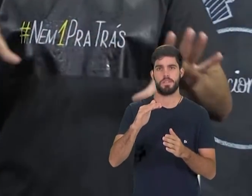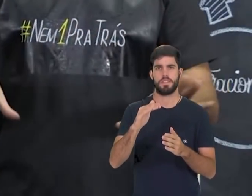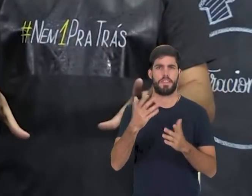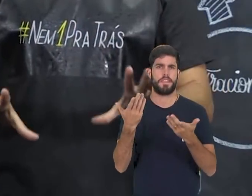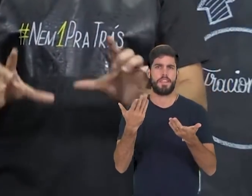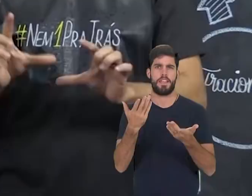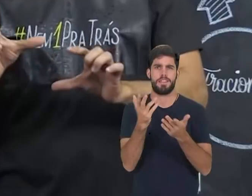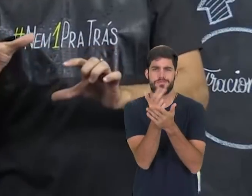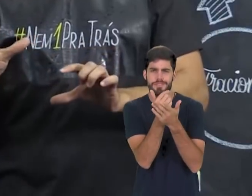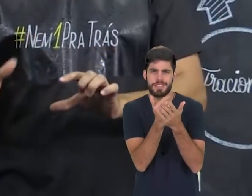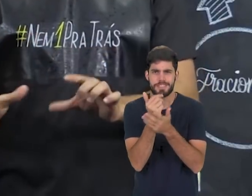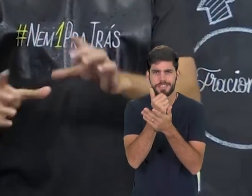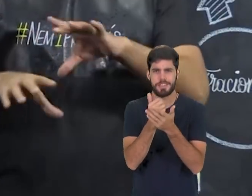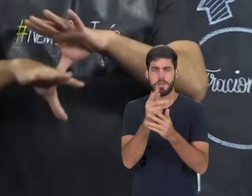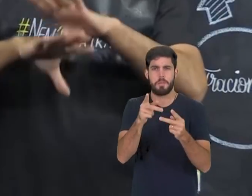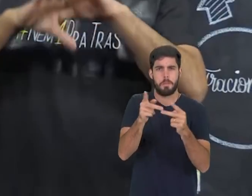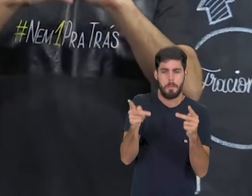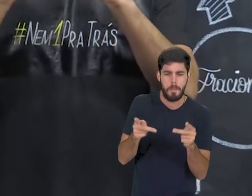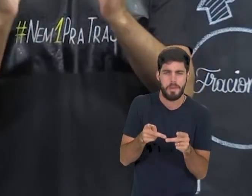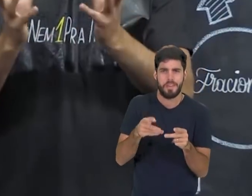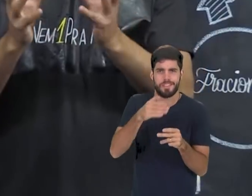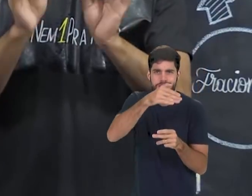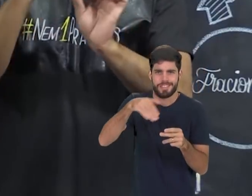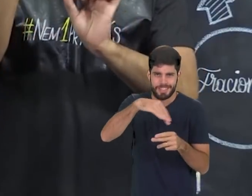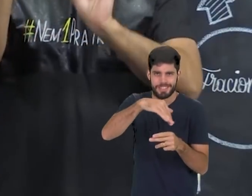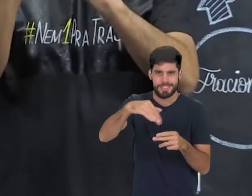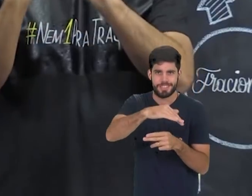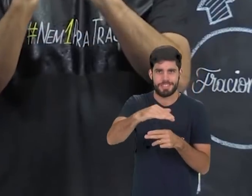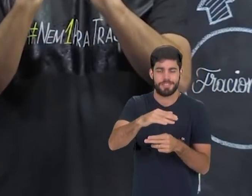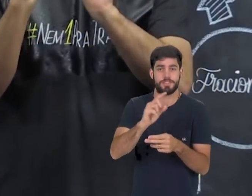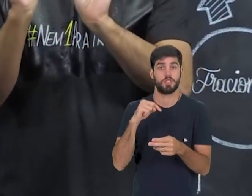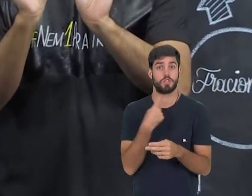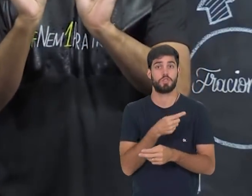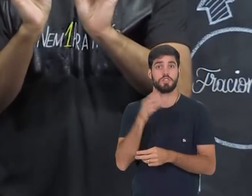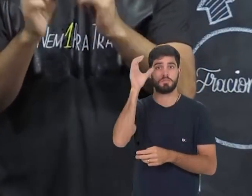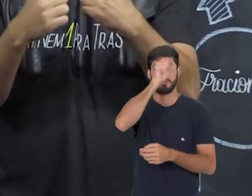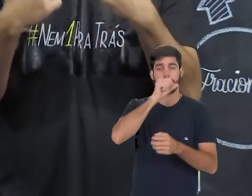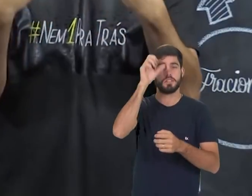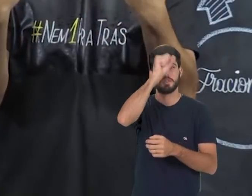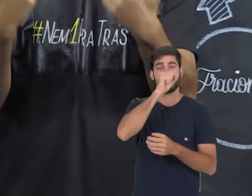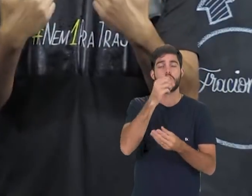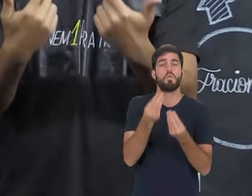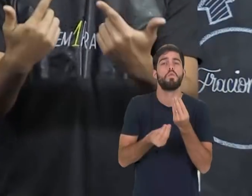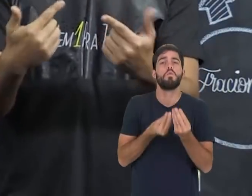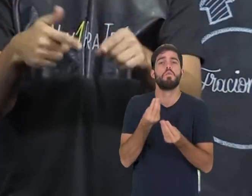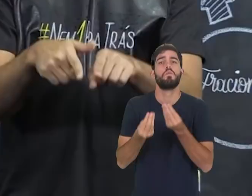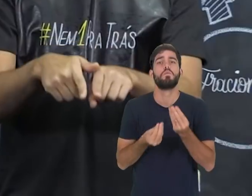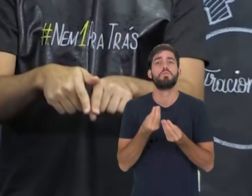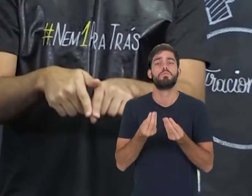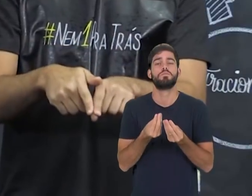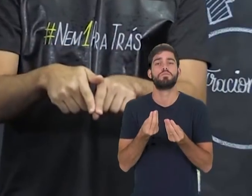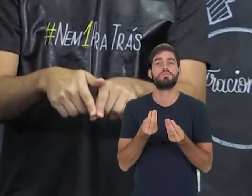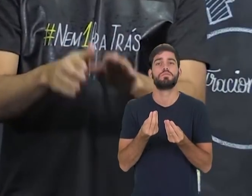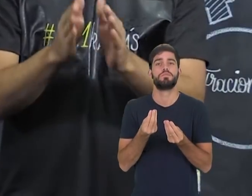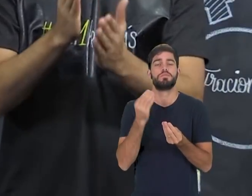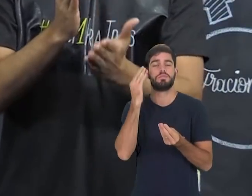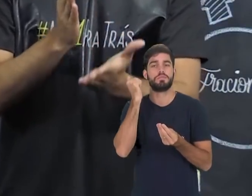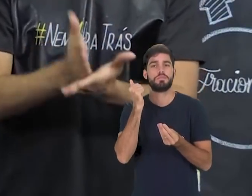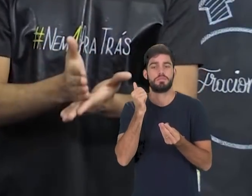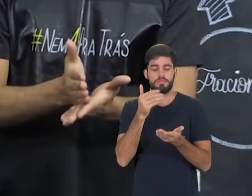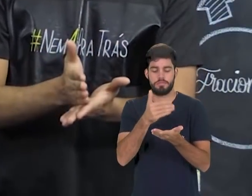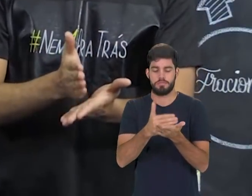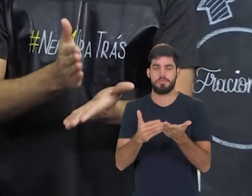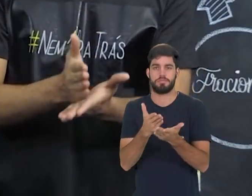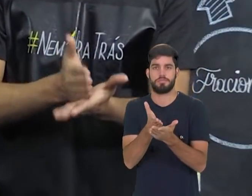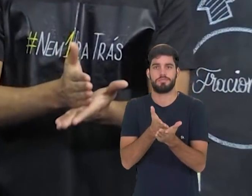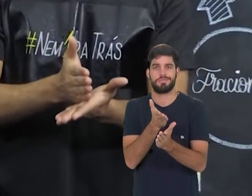divididas em várias cores, aquele formato de pizza, aquele formato variado que a gente aprende como entender quais são as partes que compõem um todo? Na